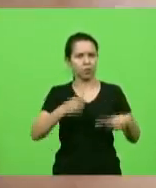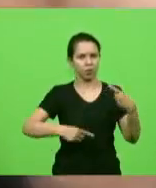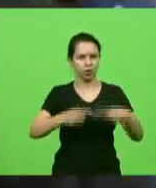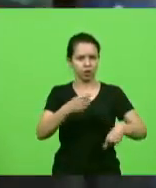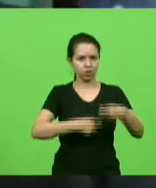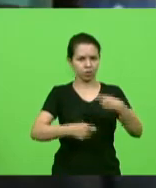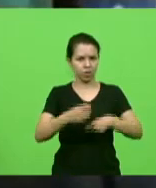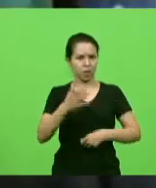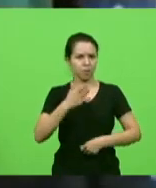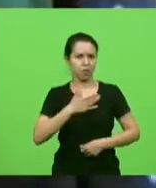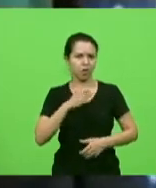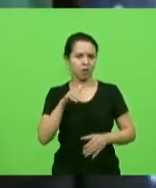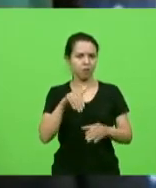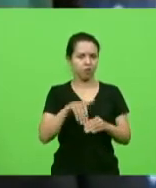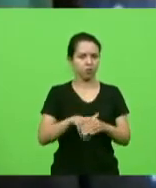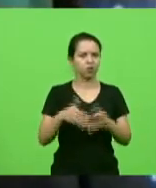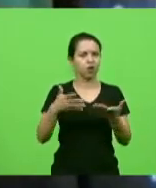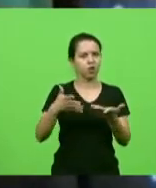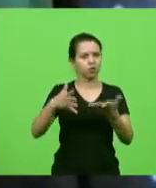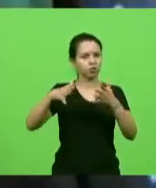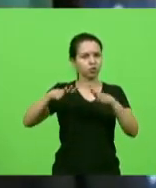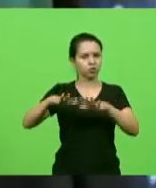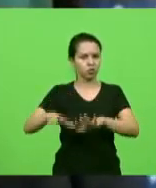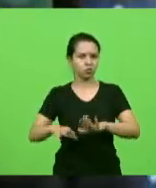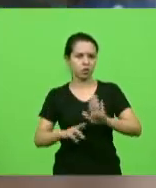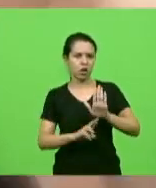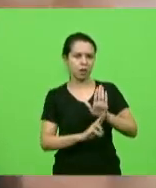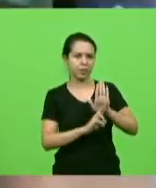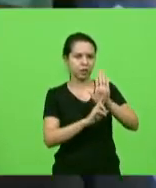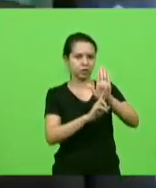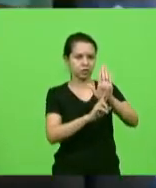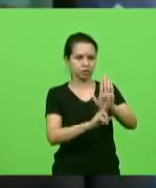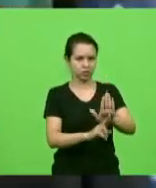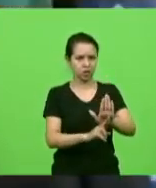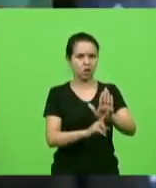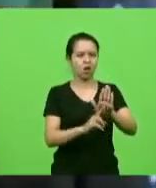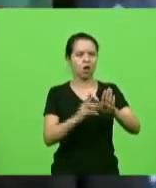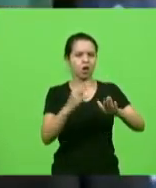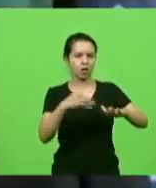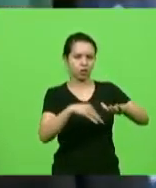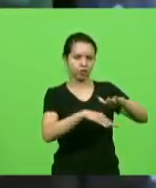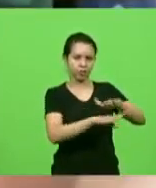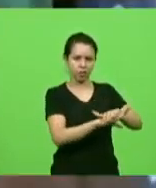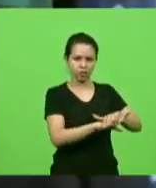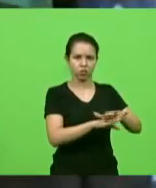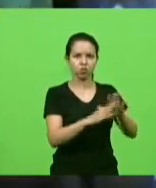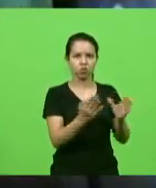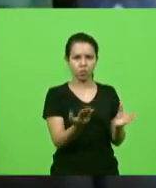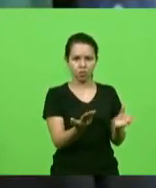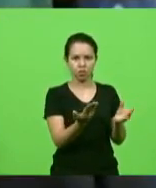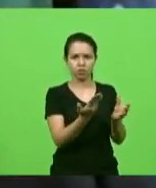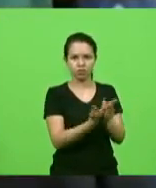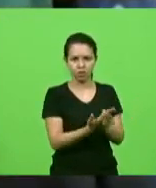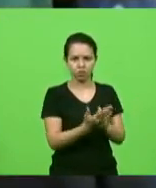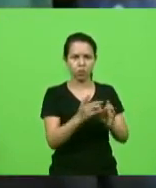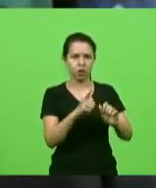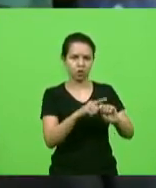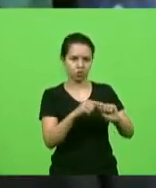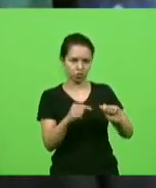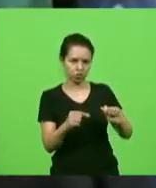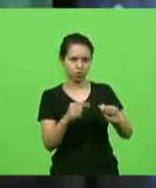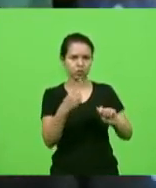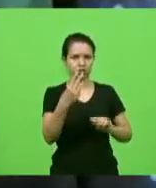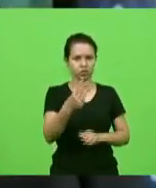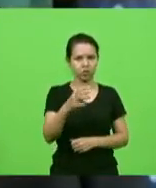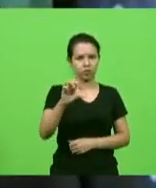o meu voto é pela rejeição da representação é possível arquivamento do processo culpo os artigos